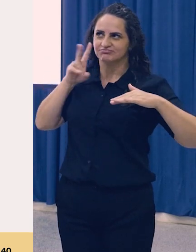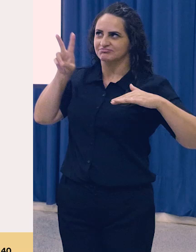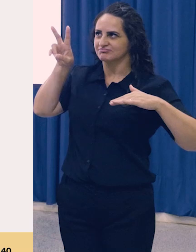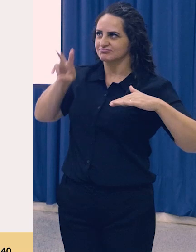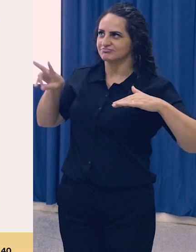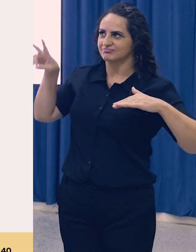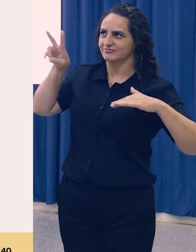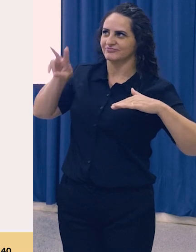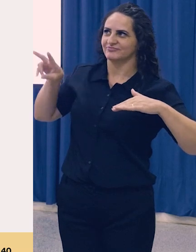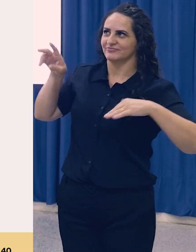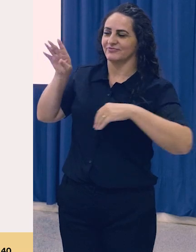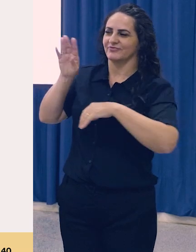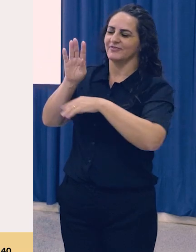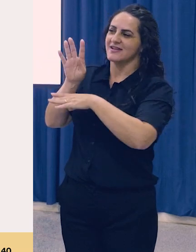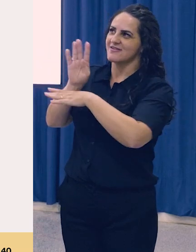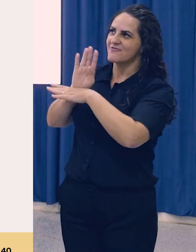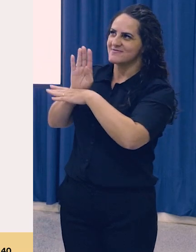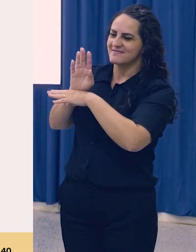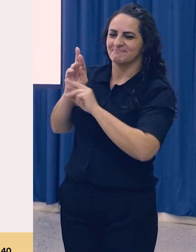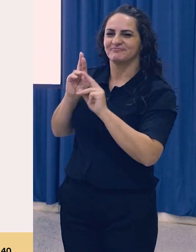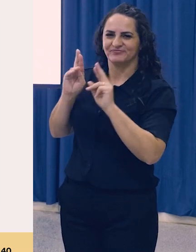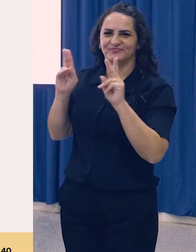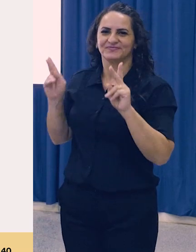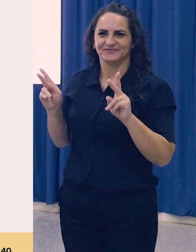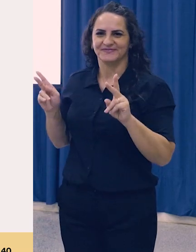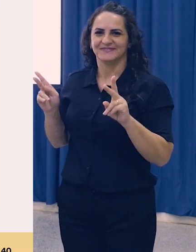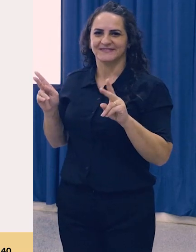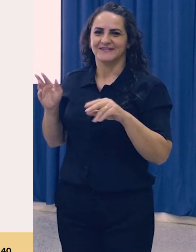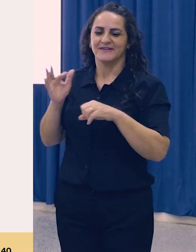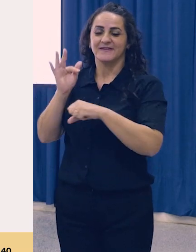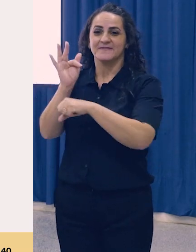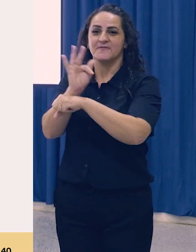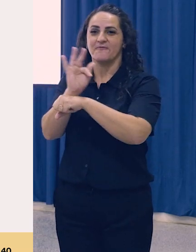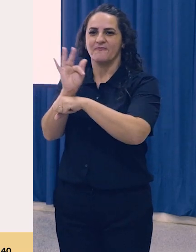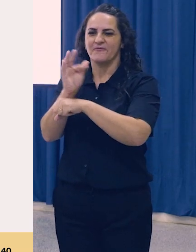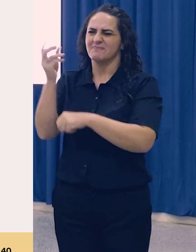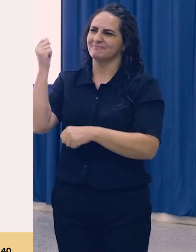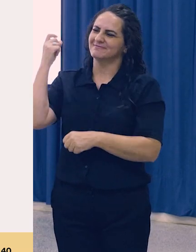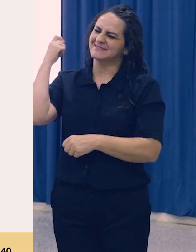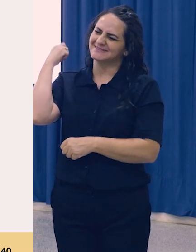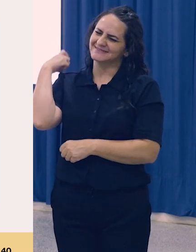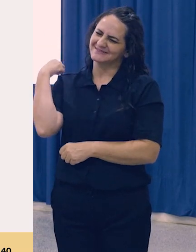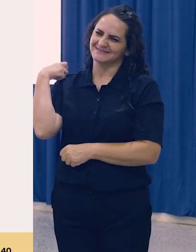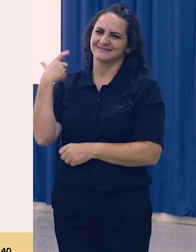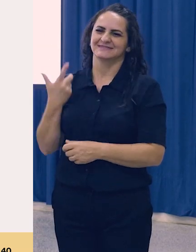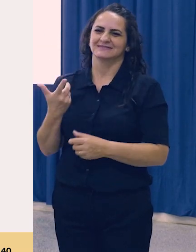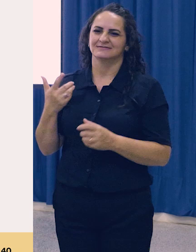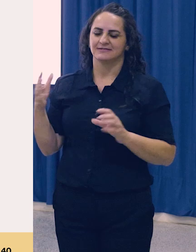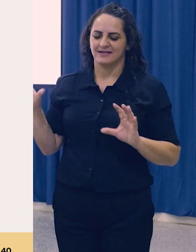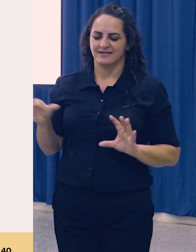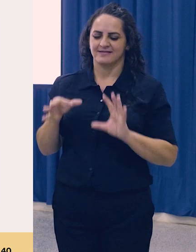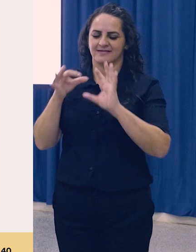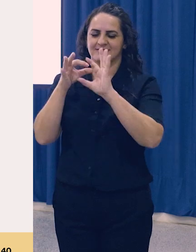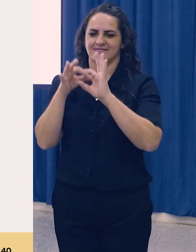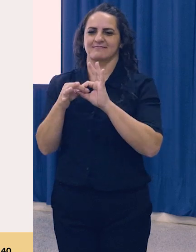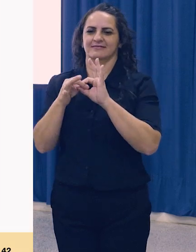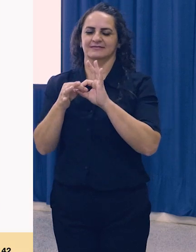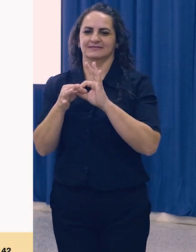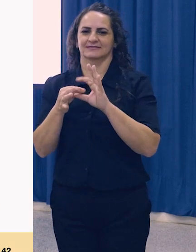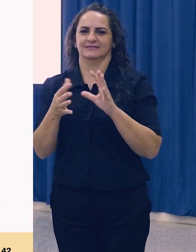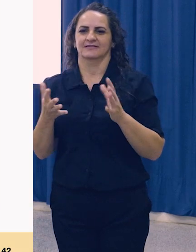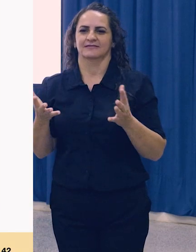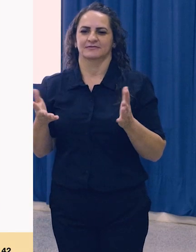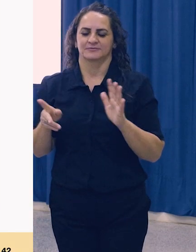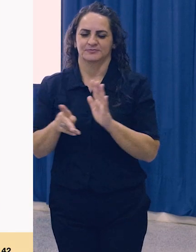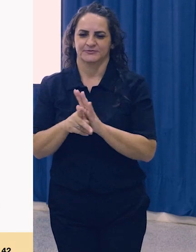que está ali assistindo um filme dessa época, como se eles estivessem naquela época do filme. Então, trazer essa conexão de o